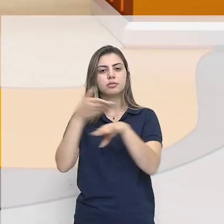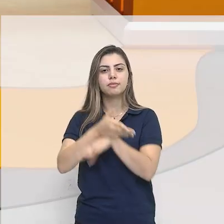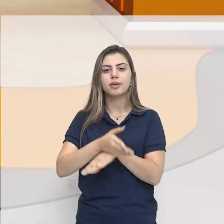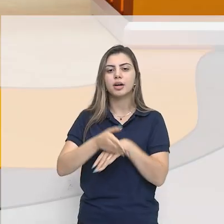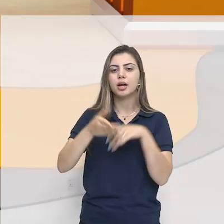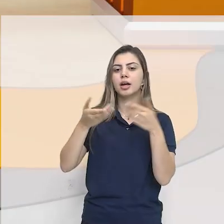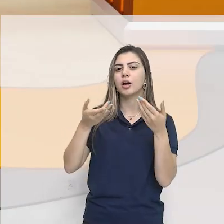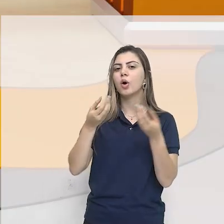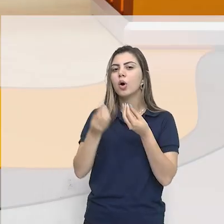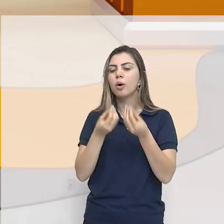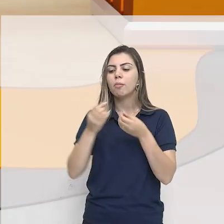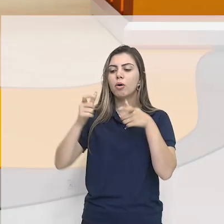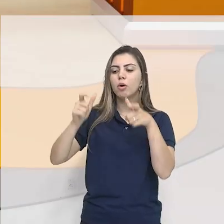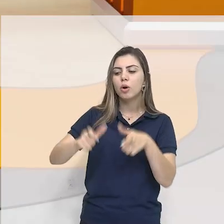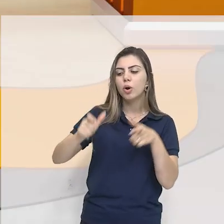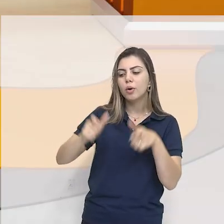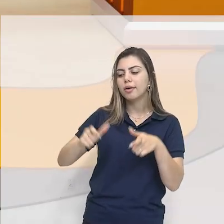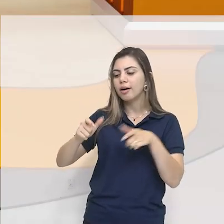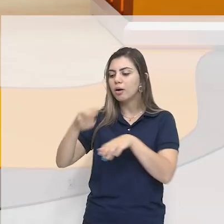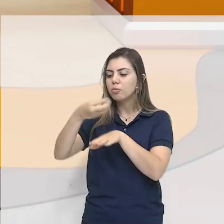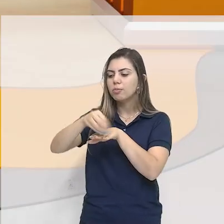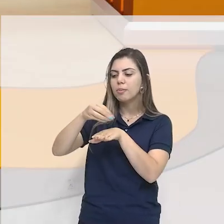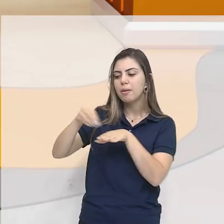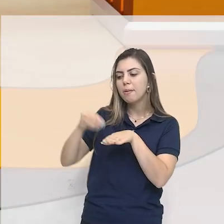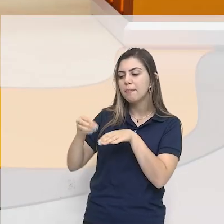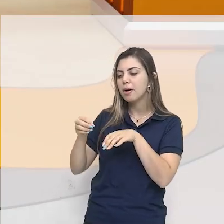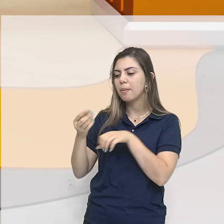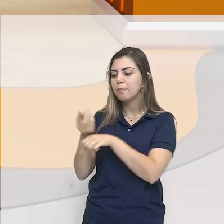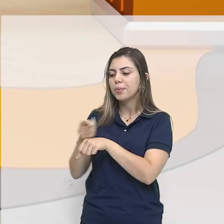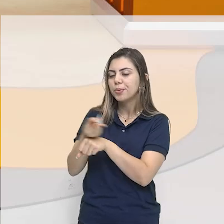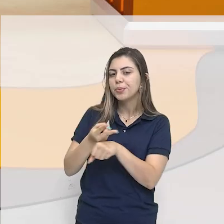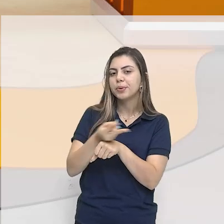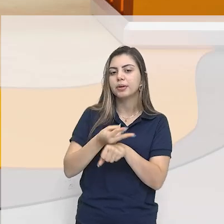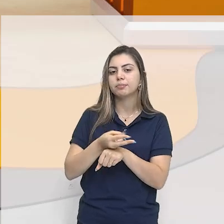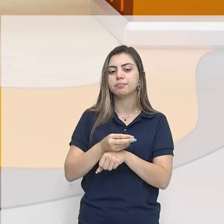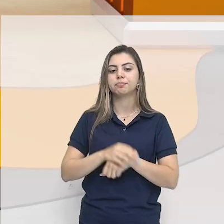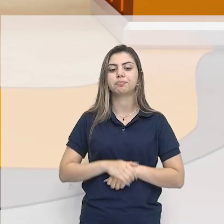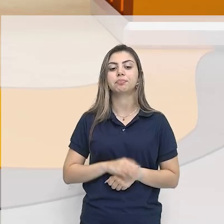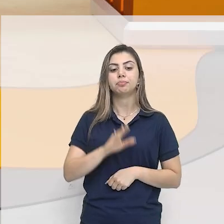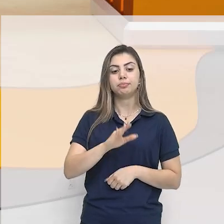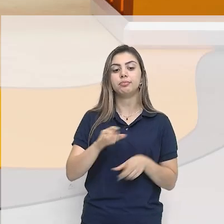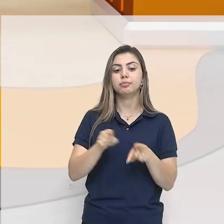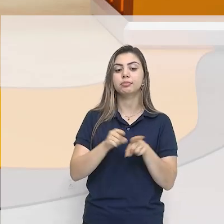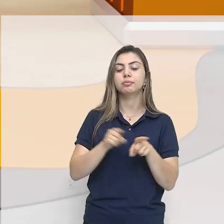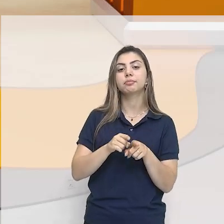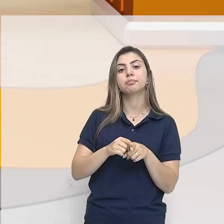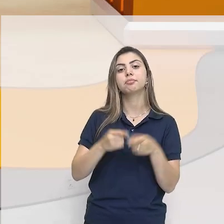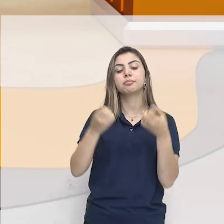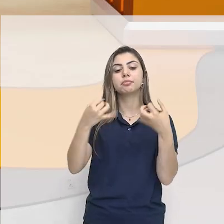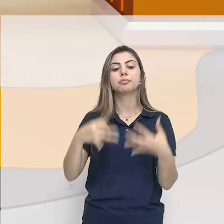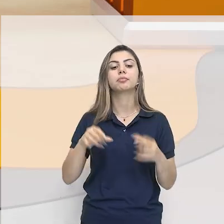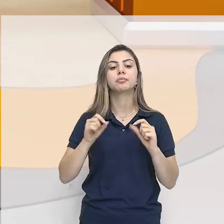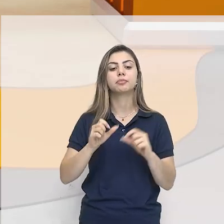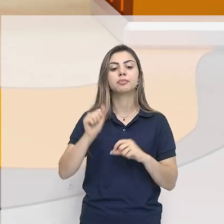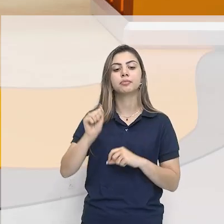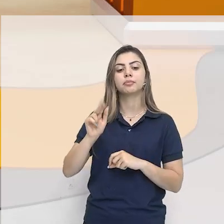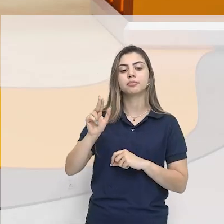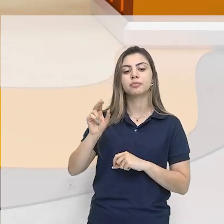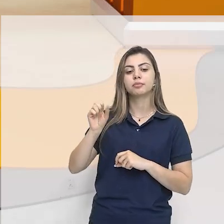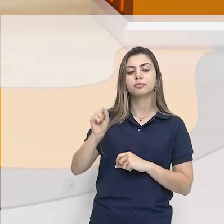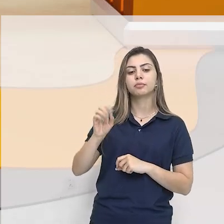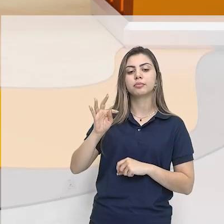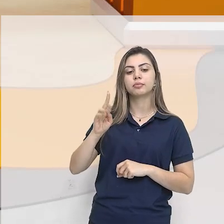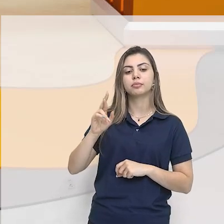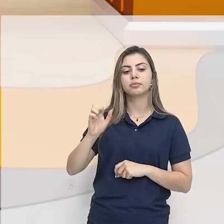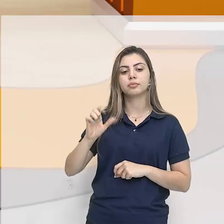e de começar, então, aí a tatear o território. Vamos falar um pouco, então, sobre os Australopithecus novamente. O Australopithecus, ele não pertence ao gênero